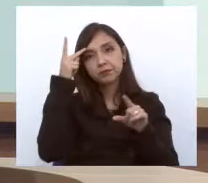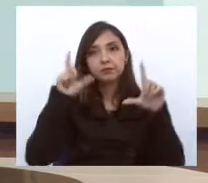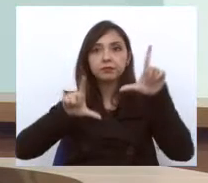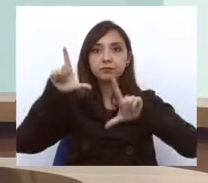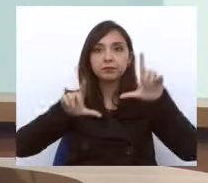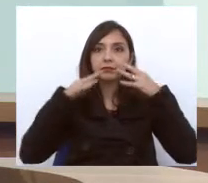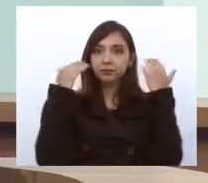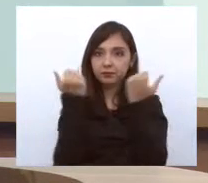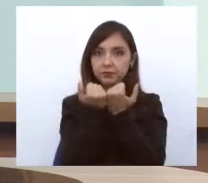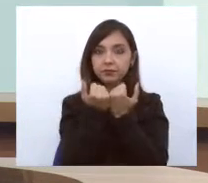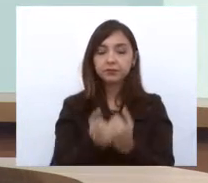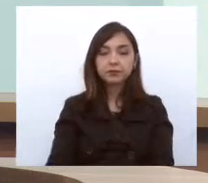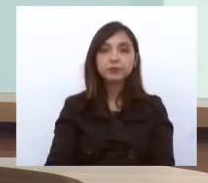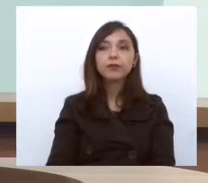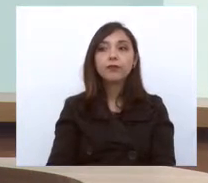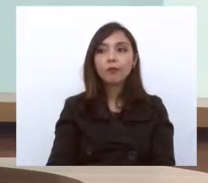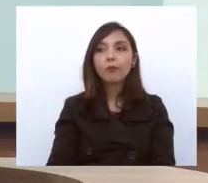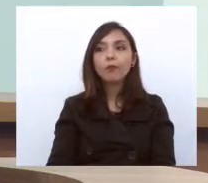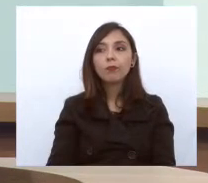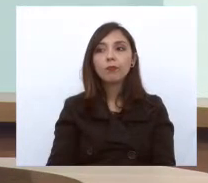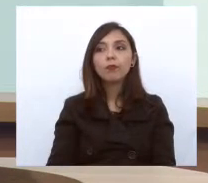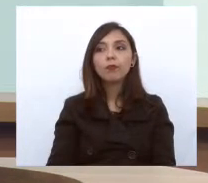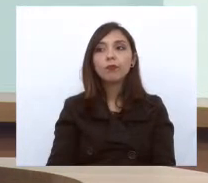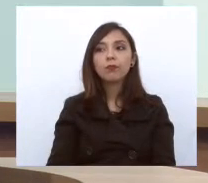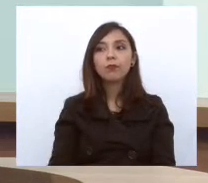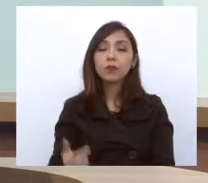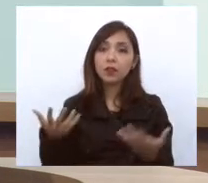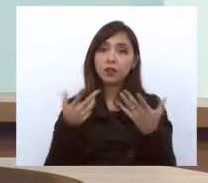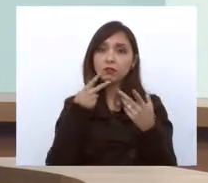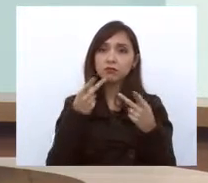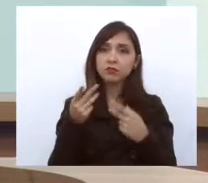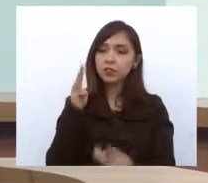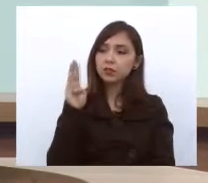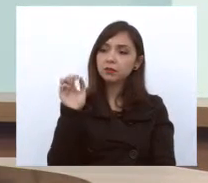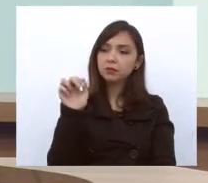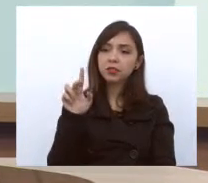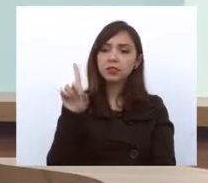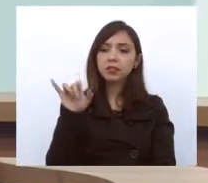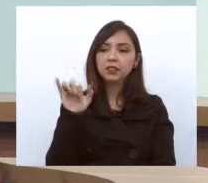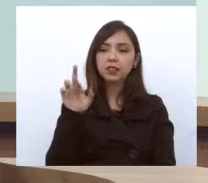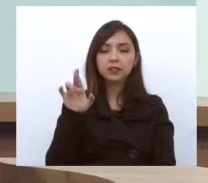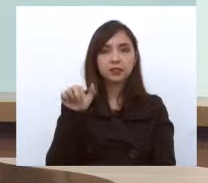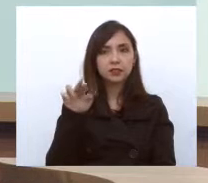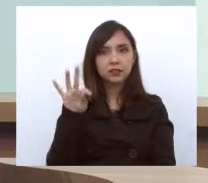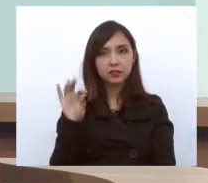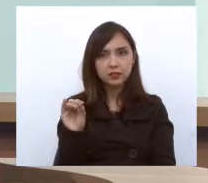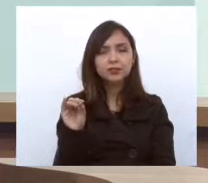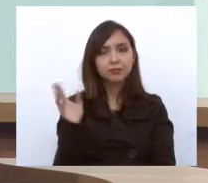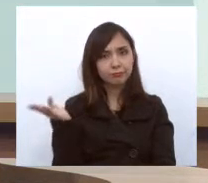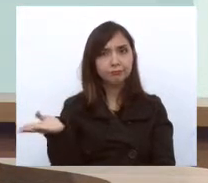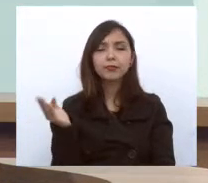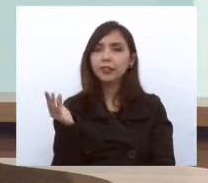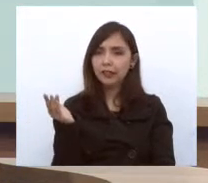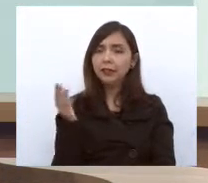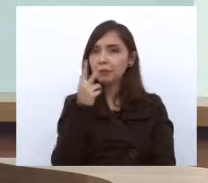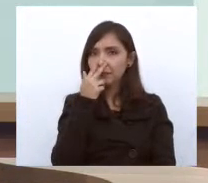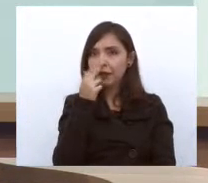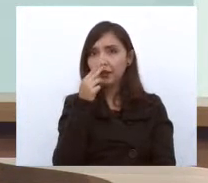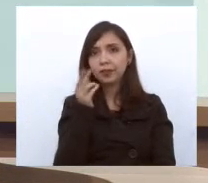assistem através da TV Câmara. Falar de Bandeirantes, né, é um descaso total,